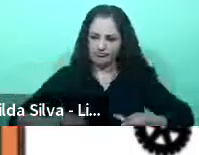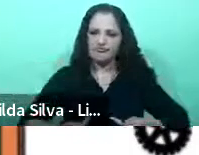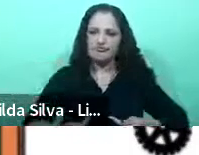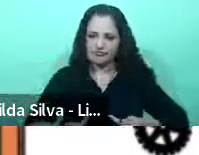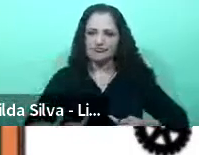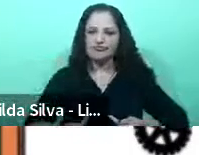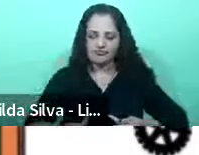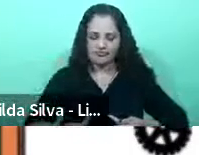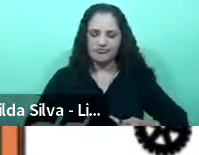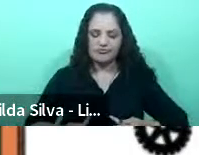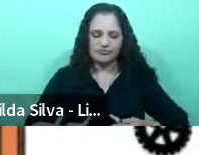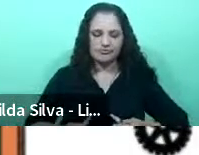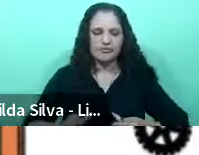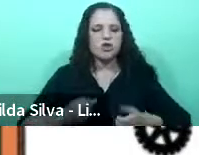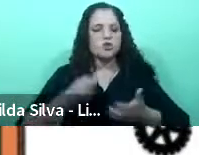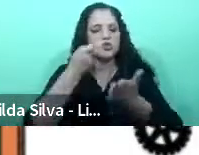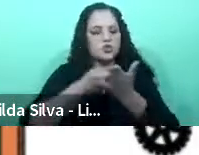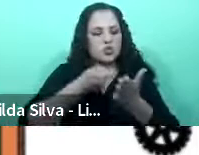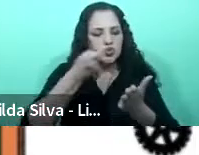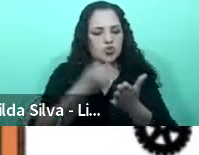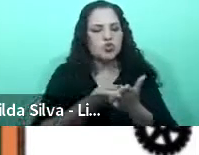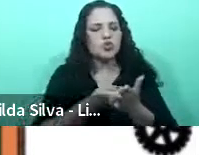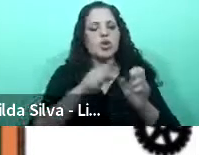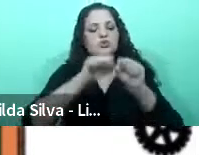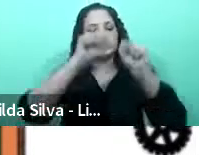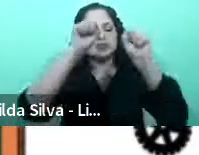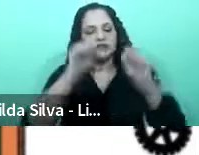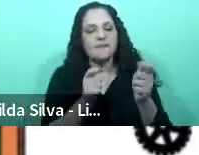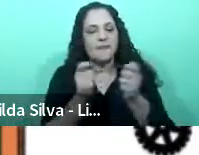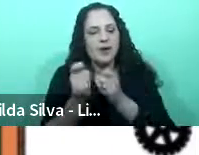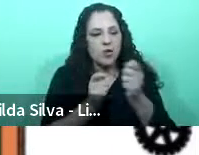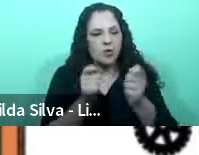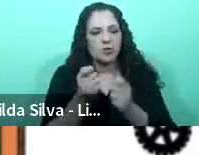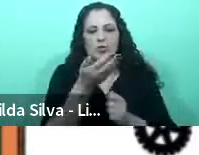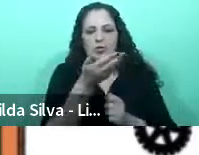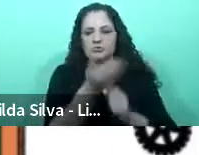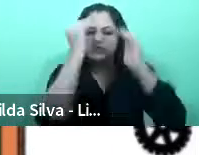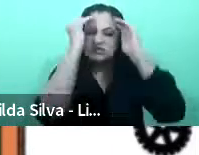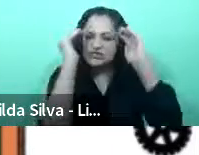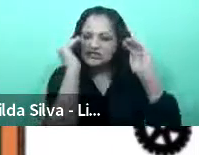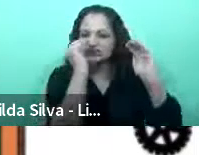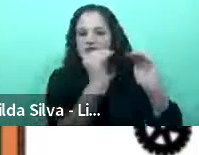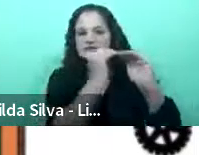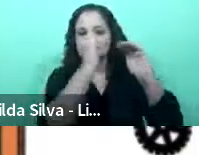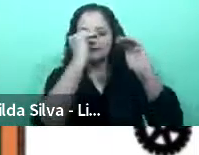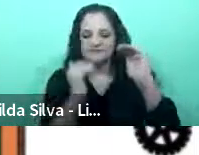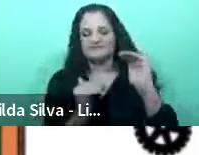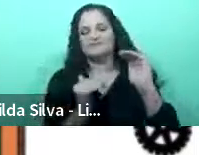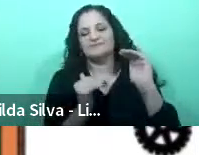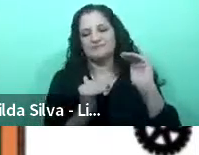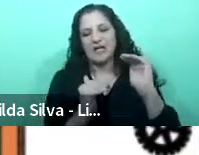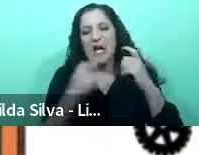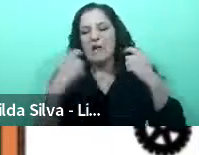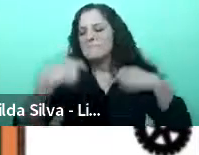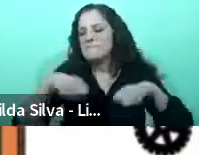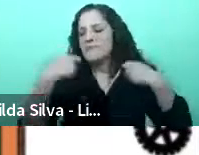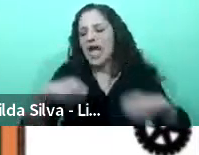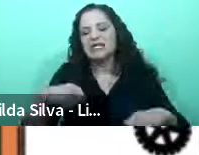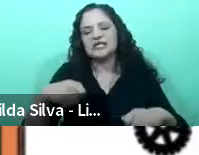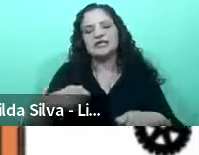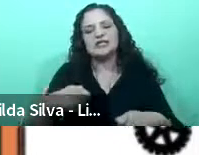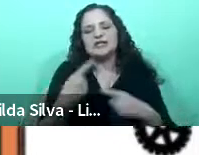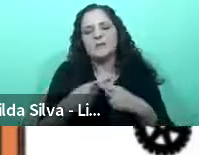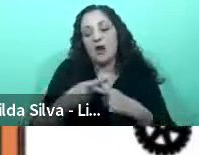expectativas e exigências do sistema econômico, considerando condição incontornável de sobrevivência. Ou eu